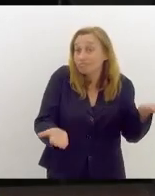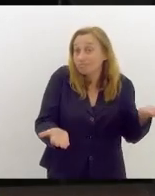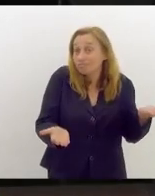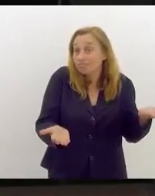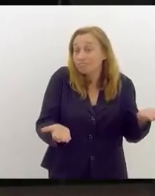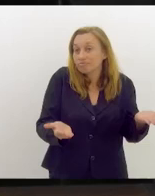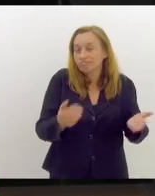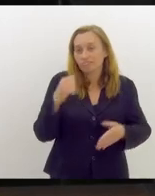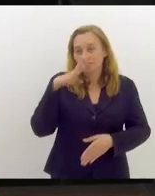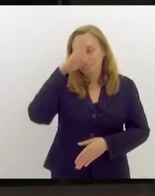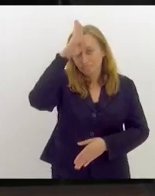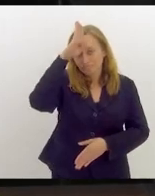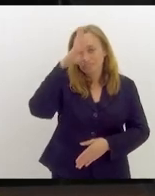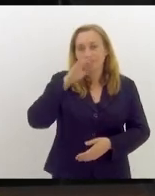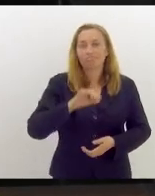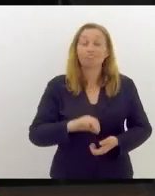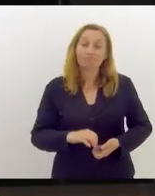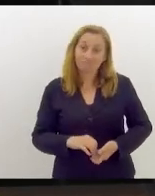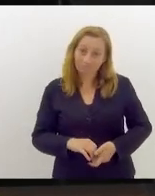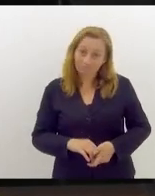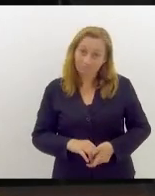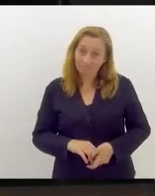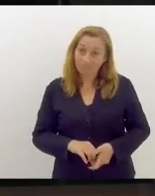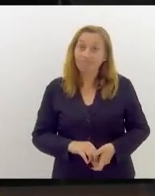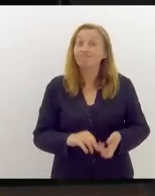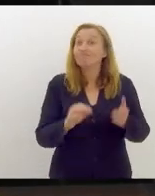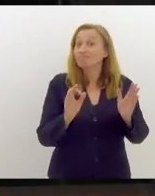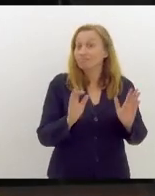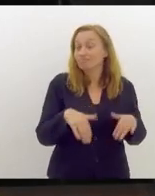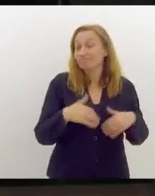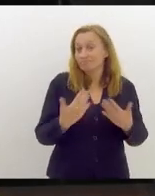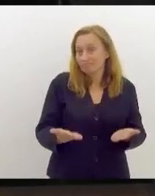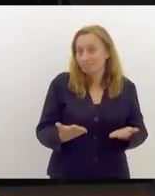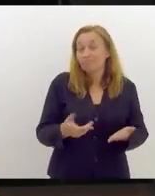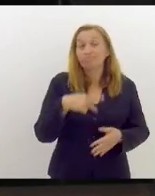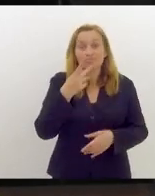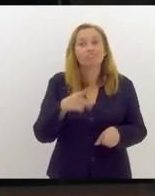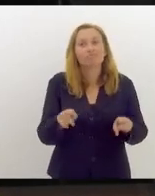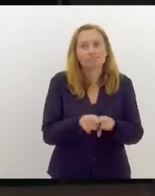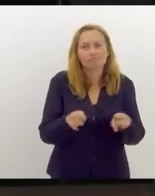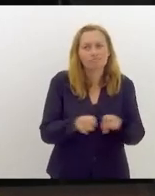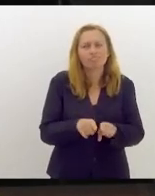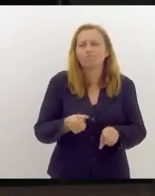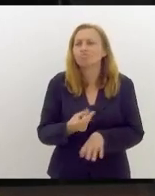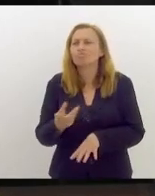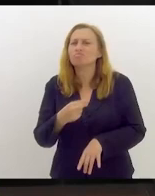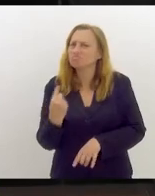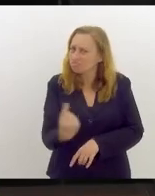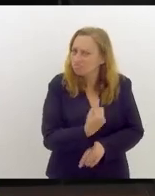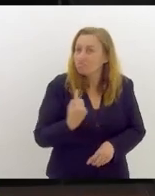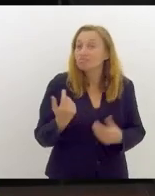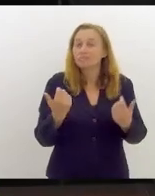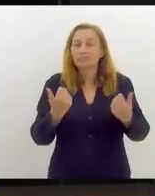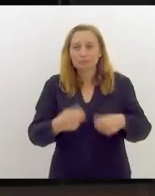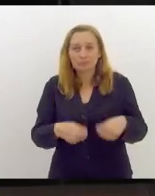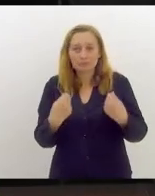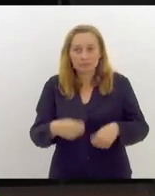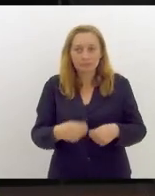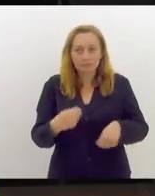Jair bolsonaro e aí dizer também o quanto que nós precisamos